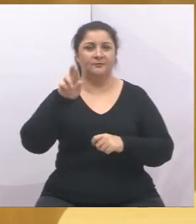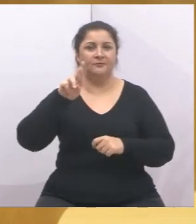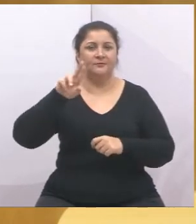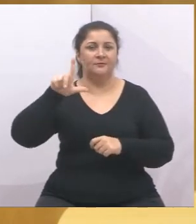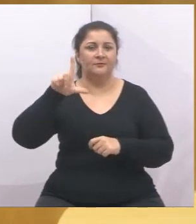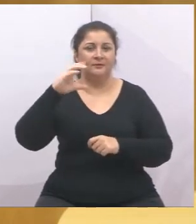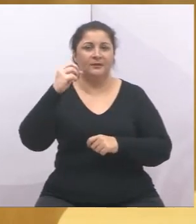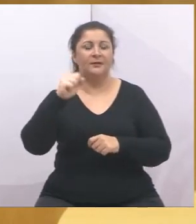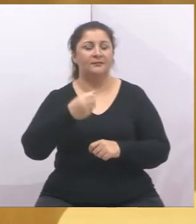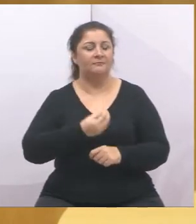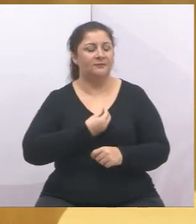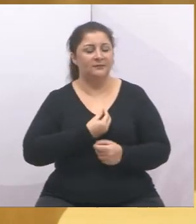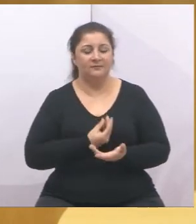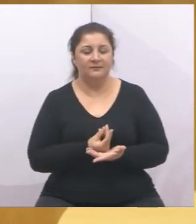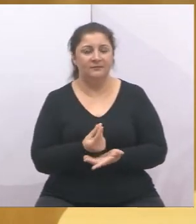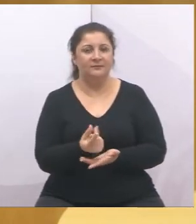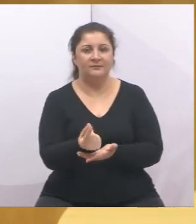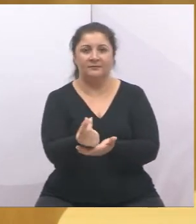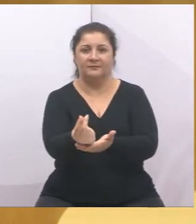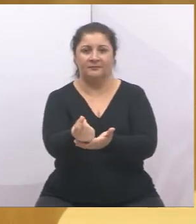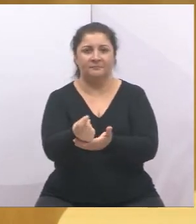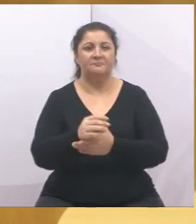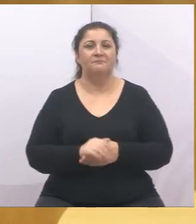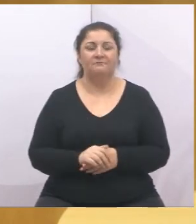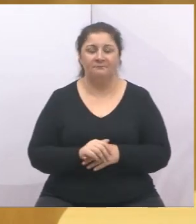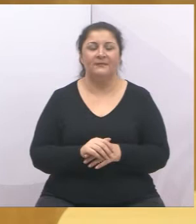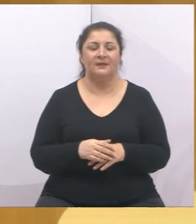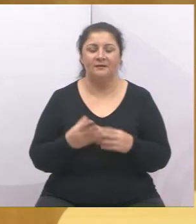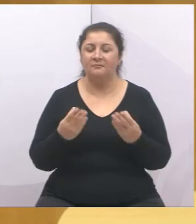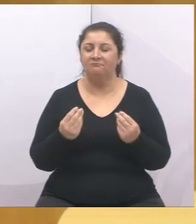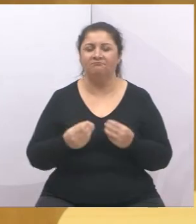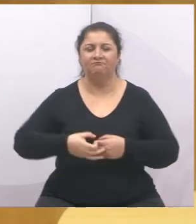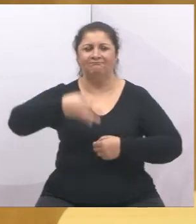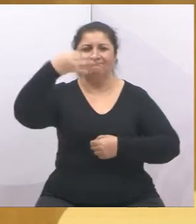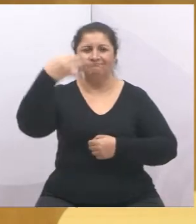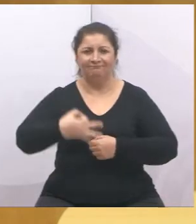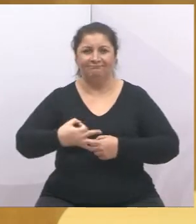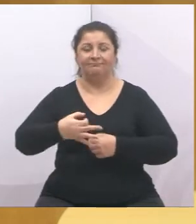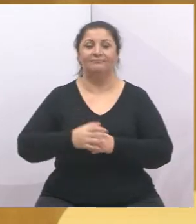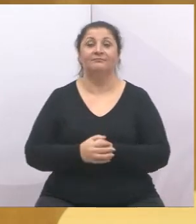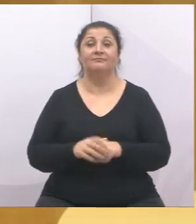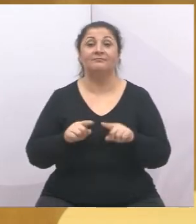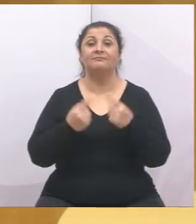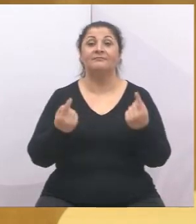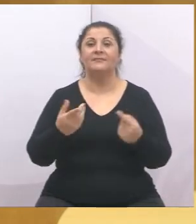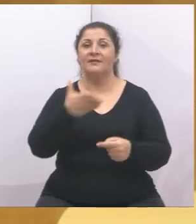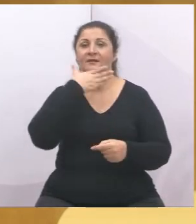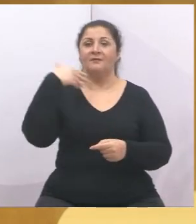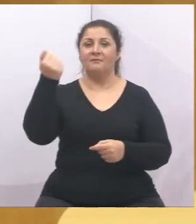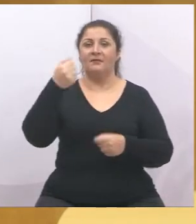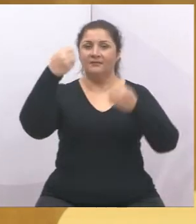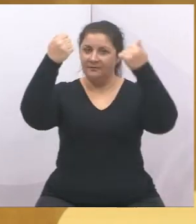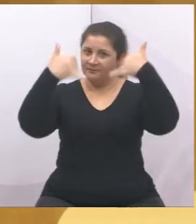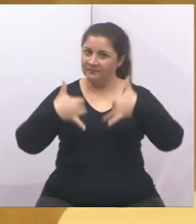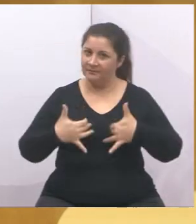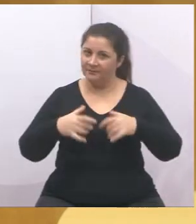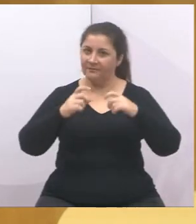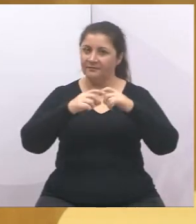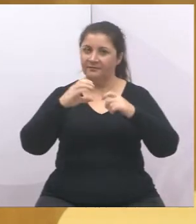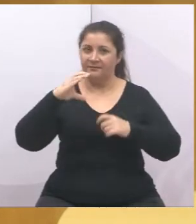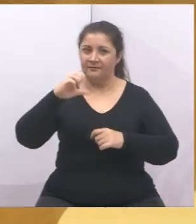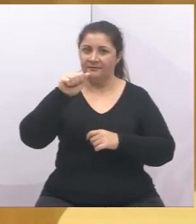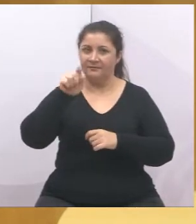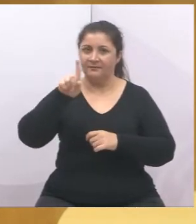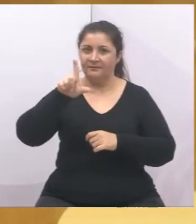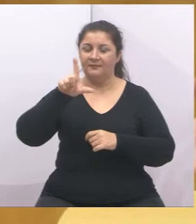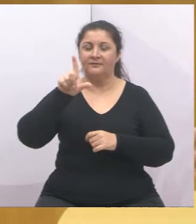isso a vida inteira, de maneira aí magistral. Mas melhor que eu falar do Dr. Carlos Cardarelli,